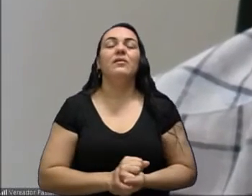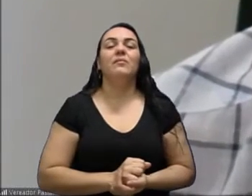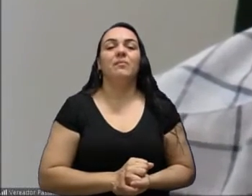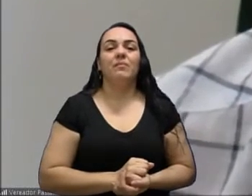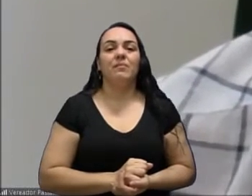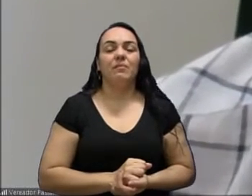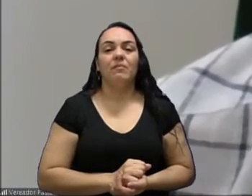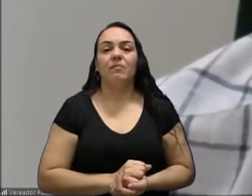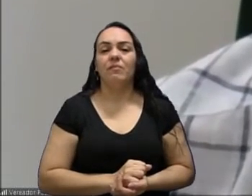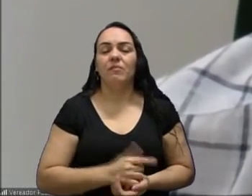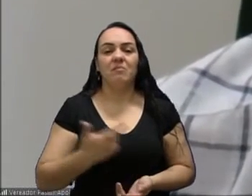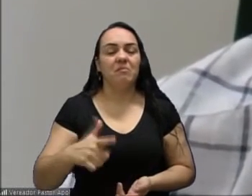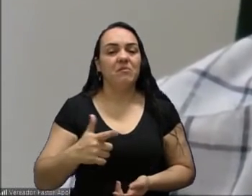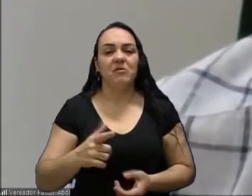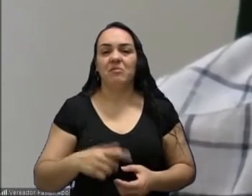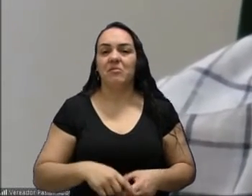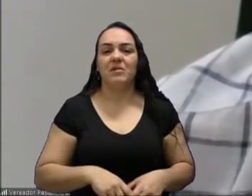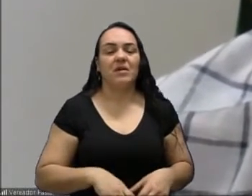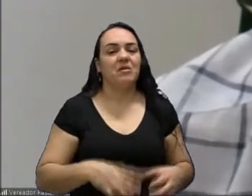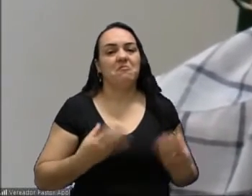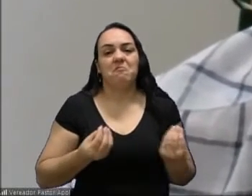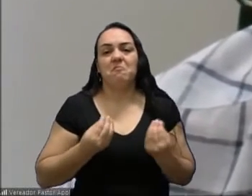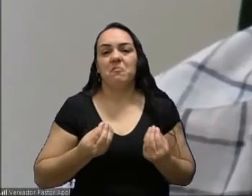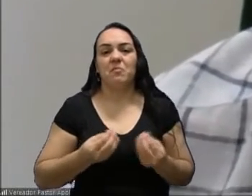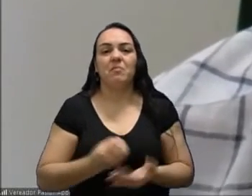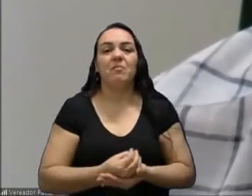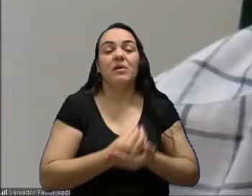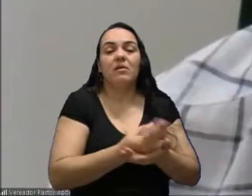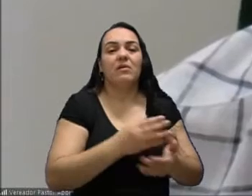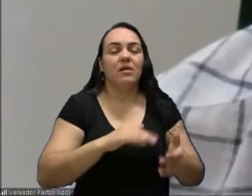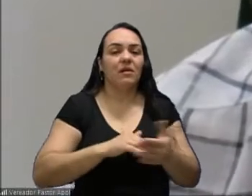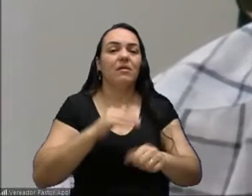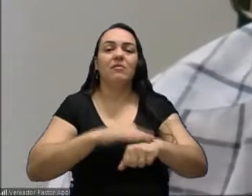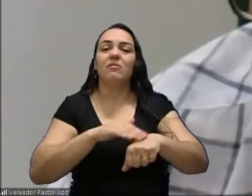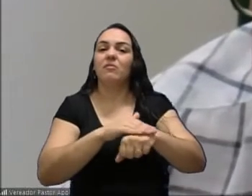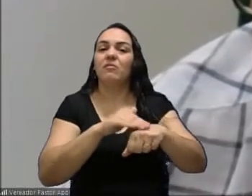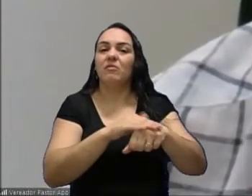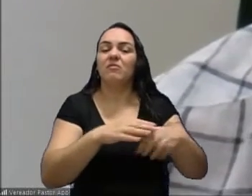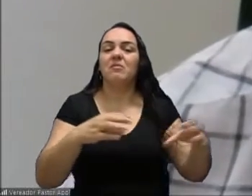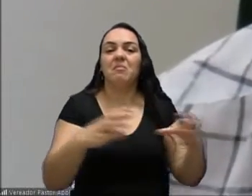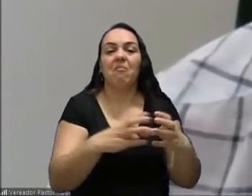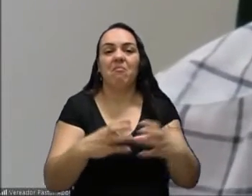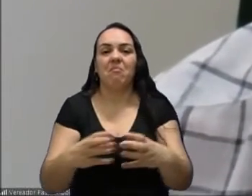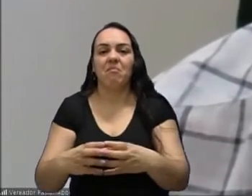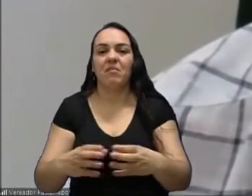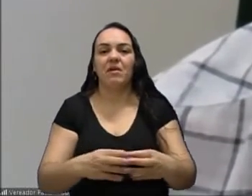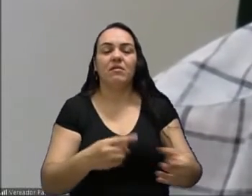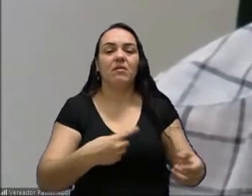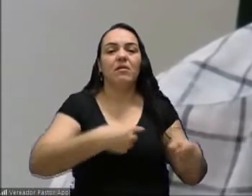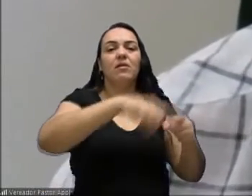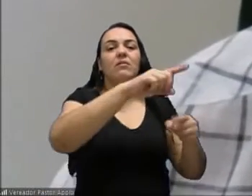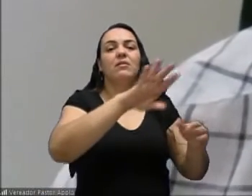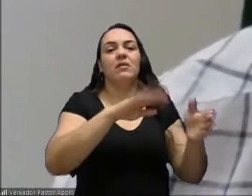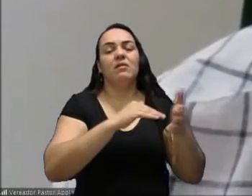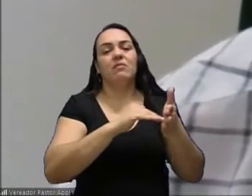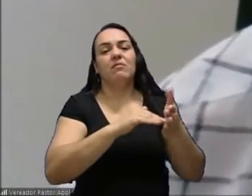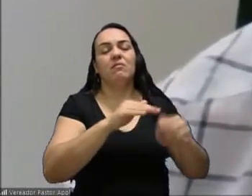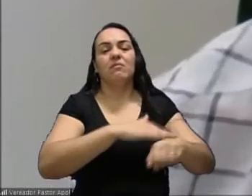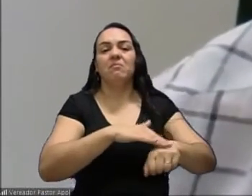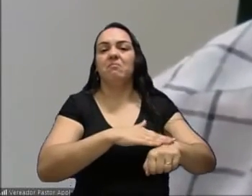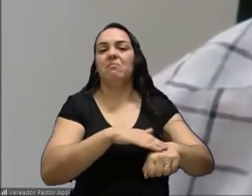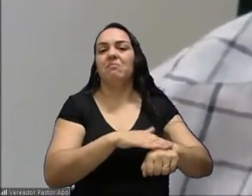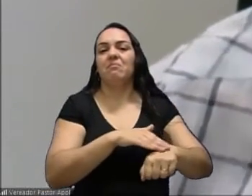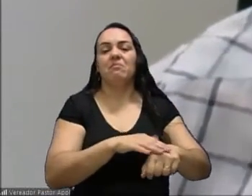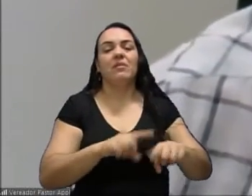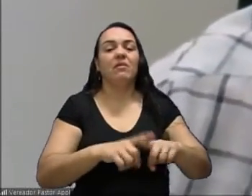prefeitura, então não há possibilidade, senhor presidente, vereador Vanga, da gente montar uma comissão e não falar apenas com o secretário, a gente vai falar,